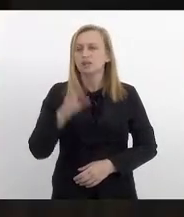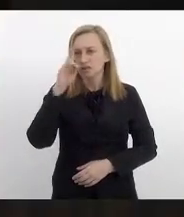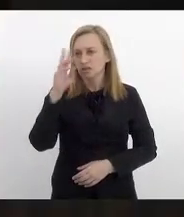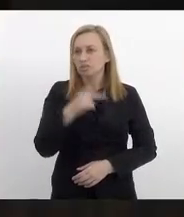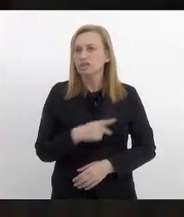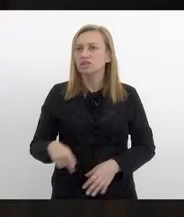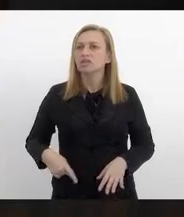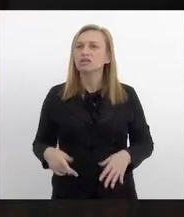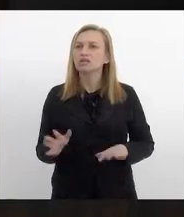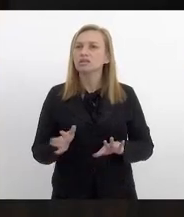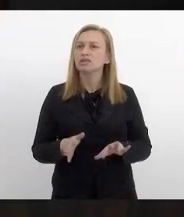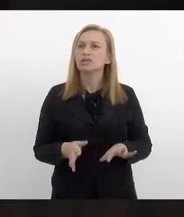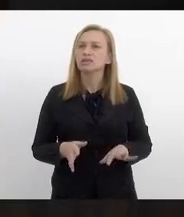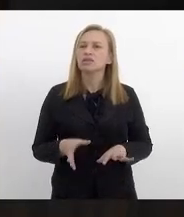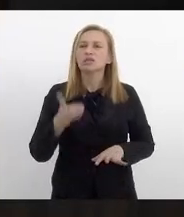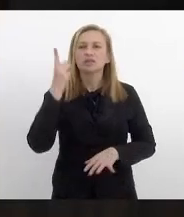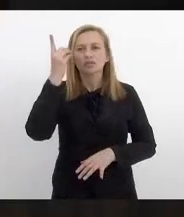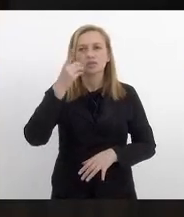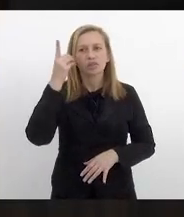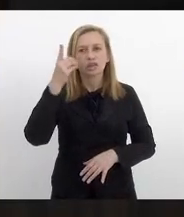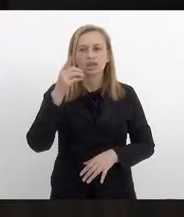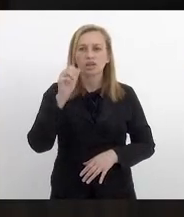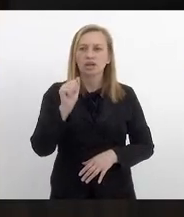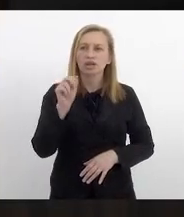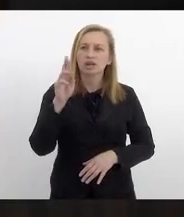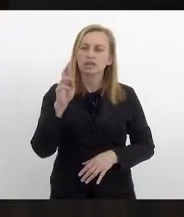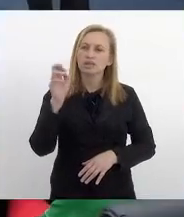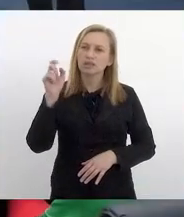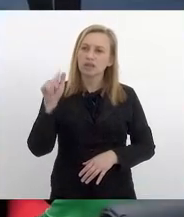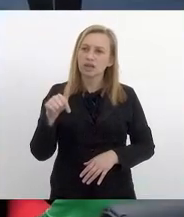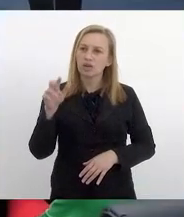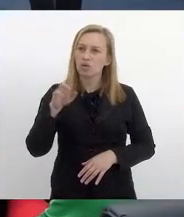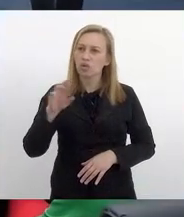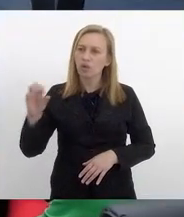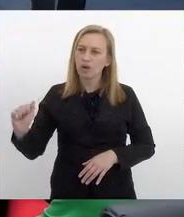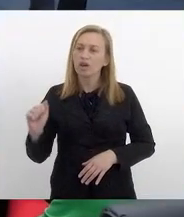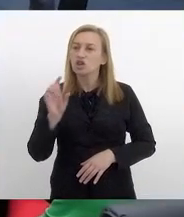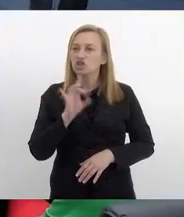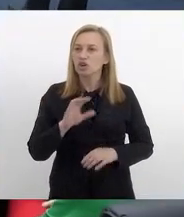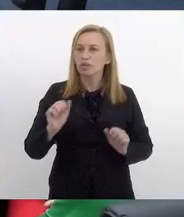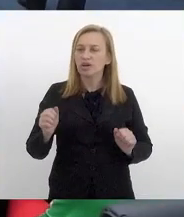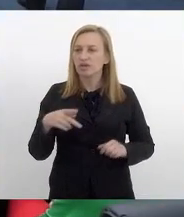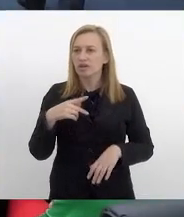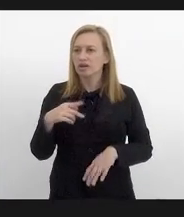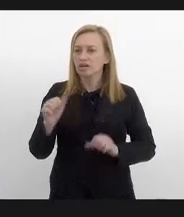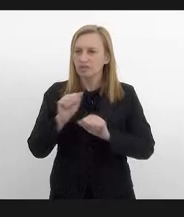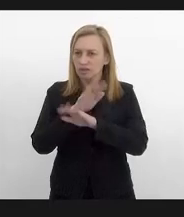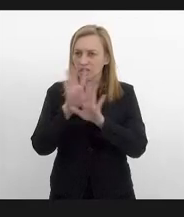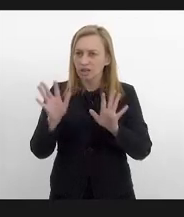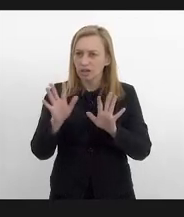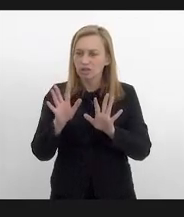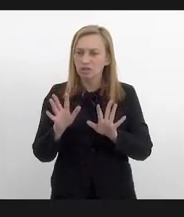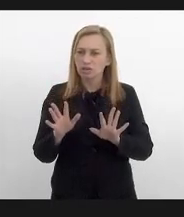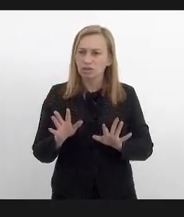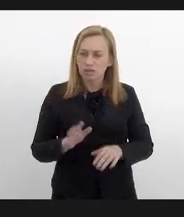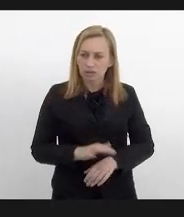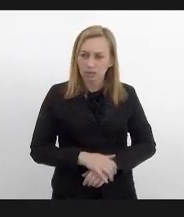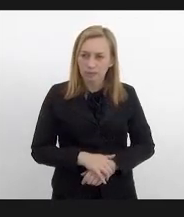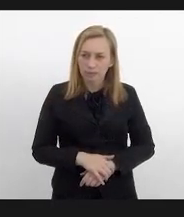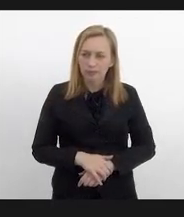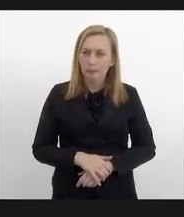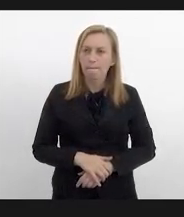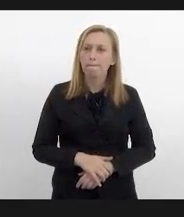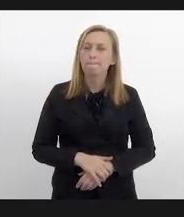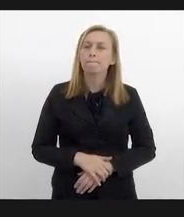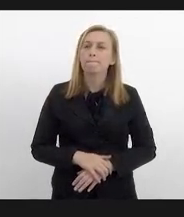Então, deputado presidente, André Correia. Só para ficar claro, presidente, ou seja, os